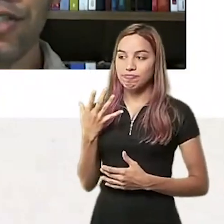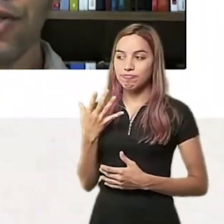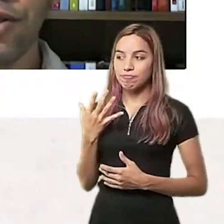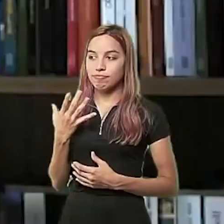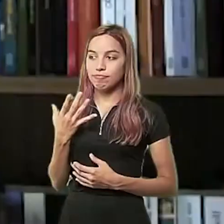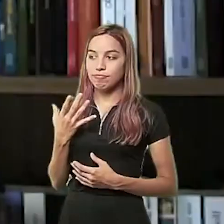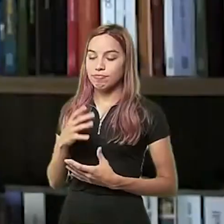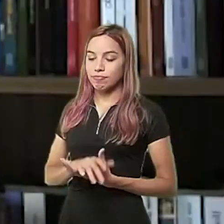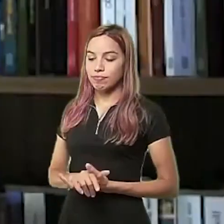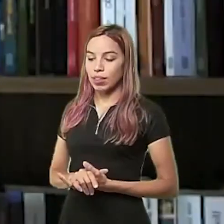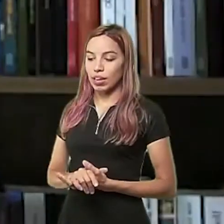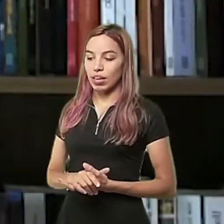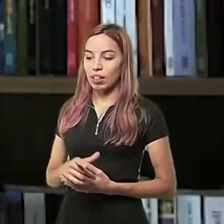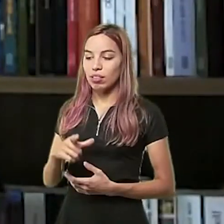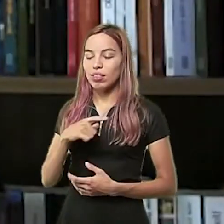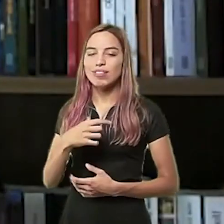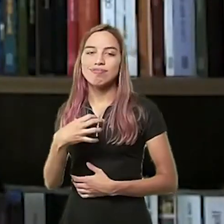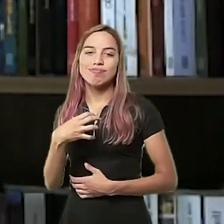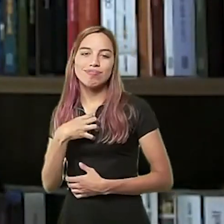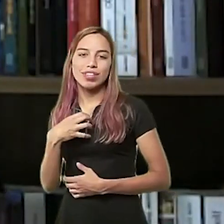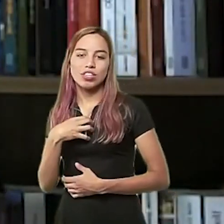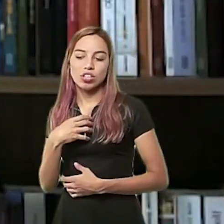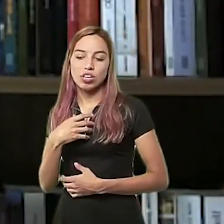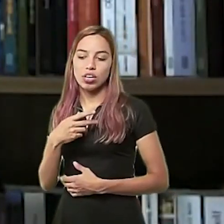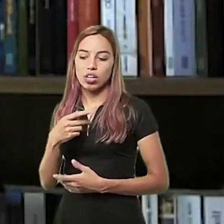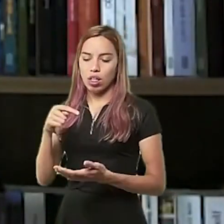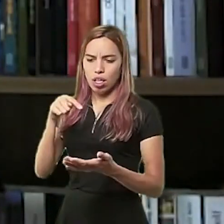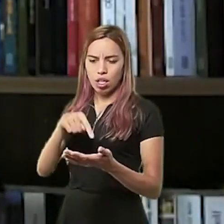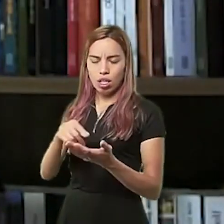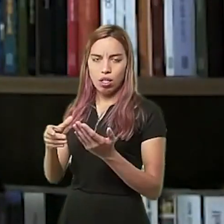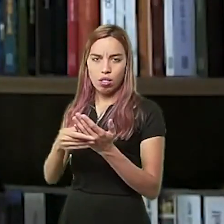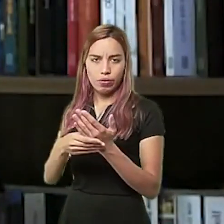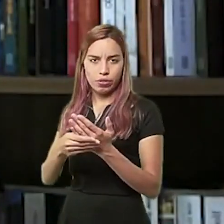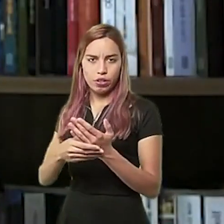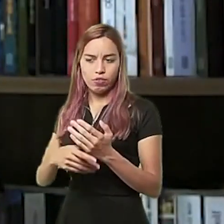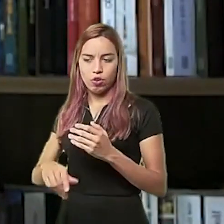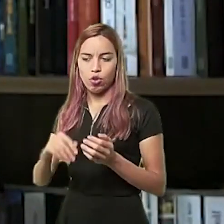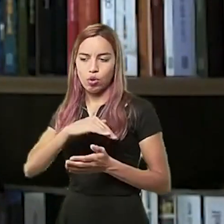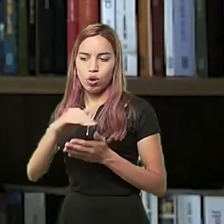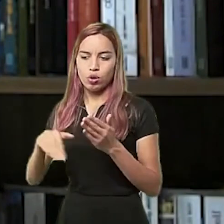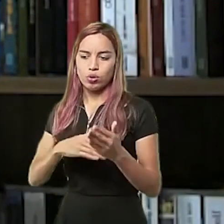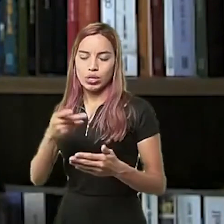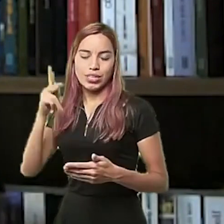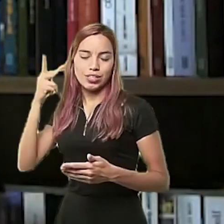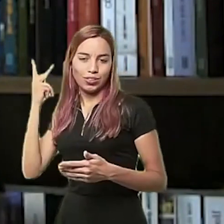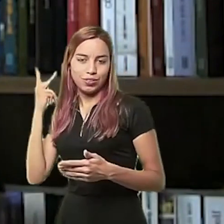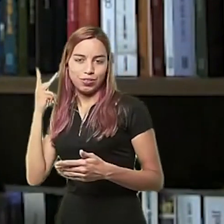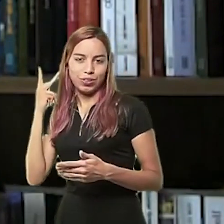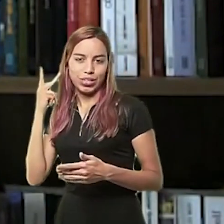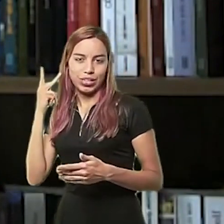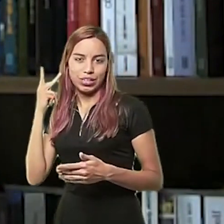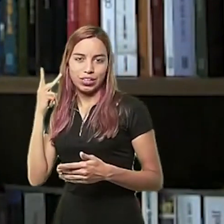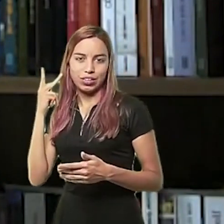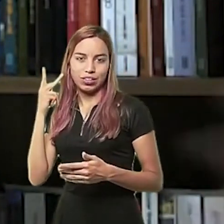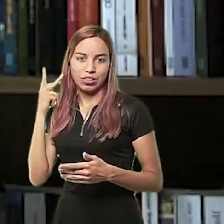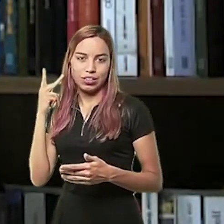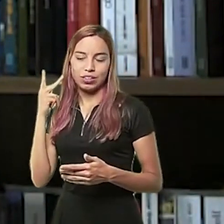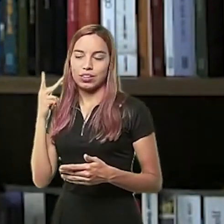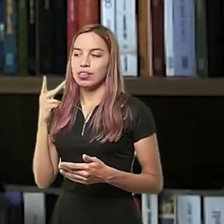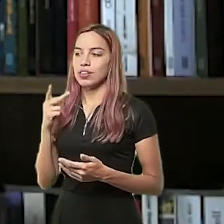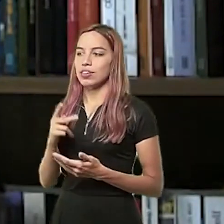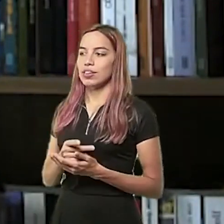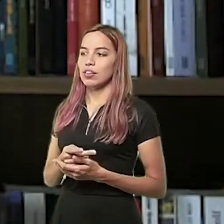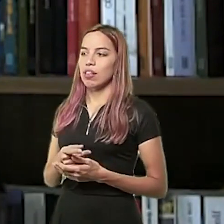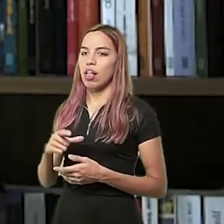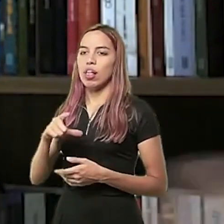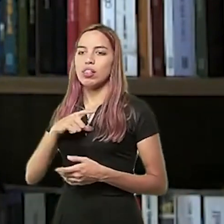faz sentido que todas essas histórias que estão em Dora Amar ou Odisseia, Josane, elas estejam nesse volume. Eu falei